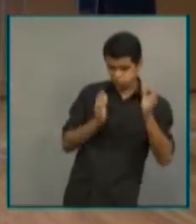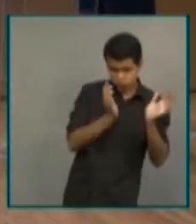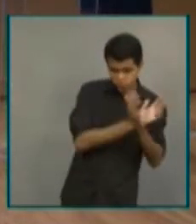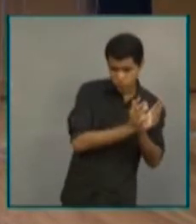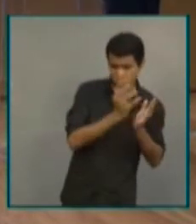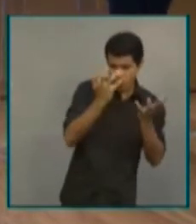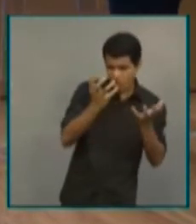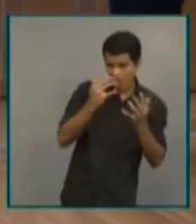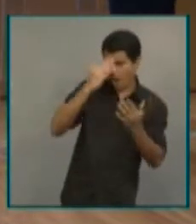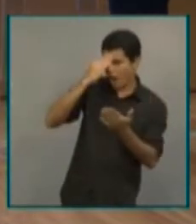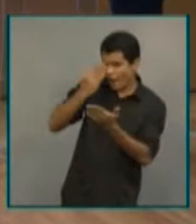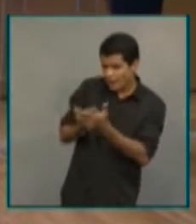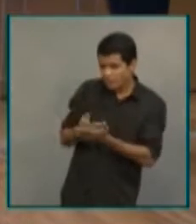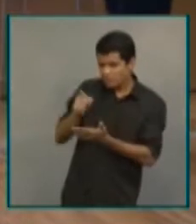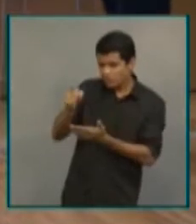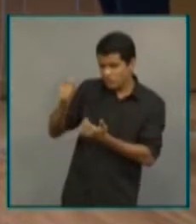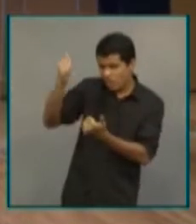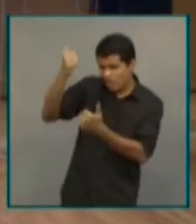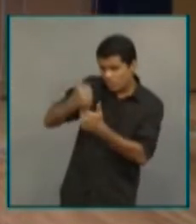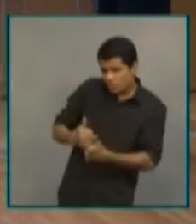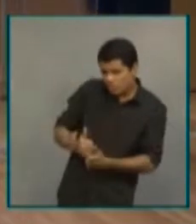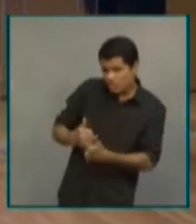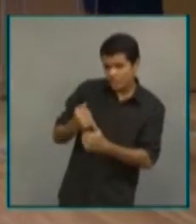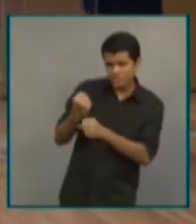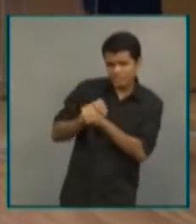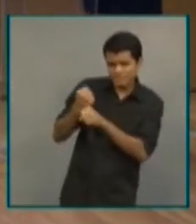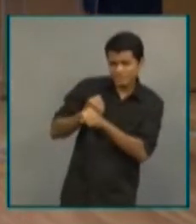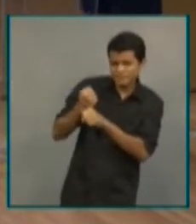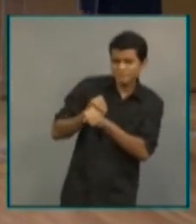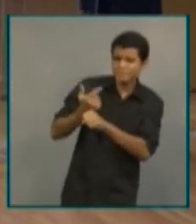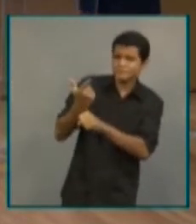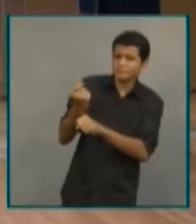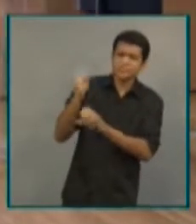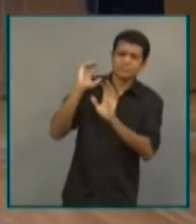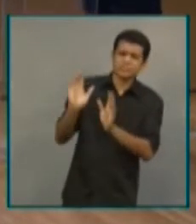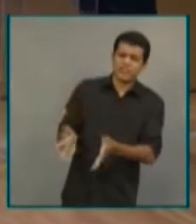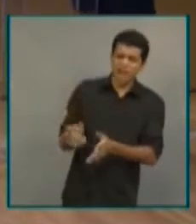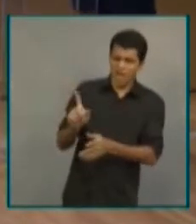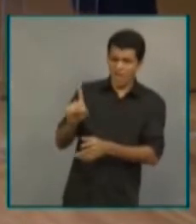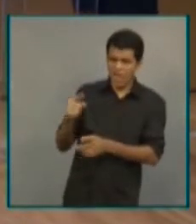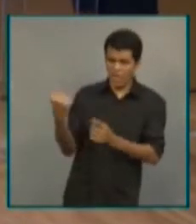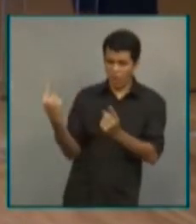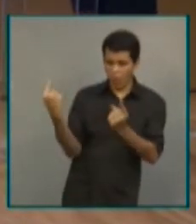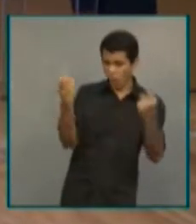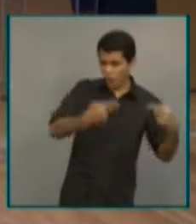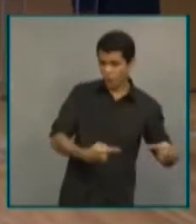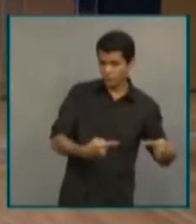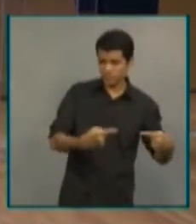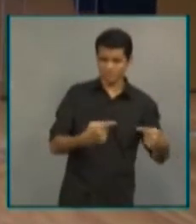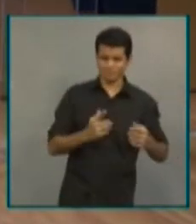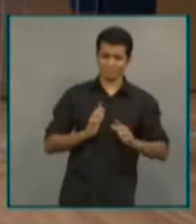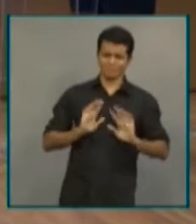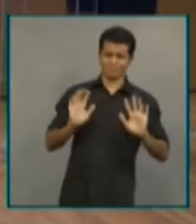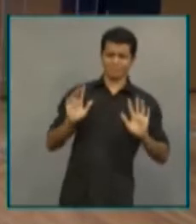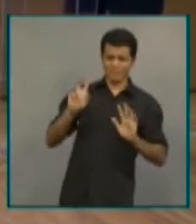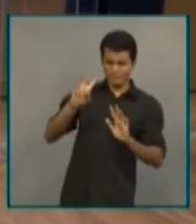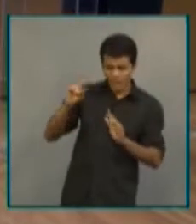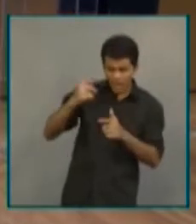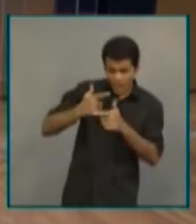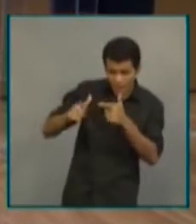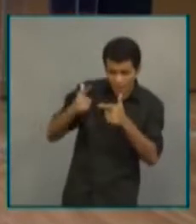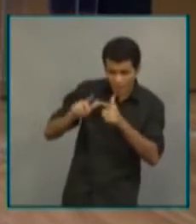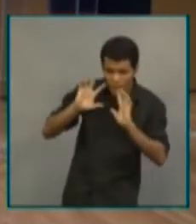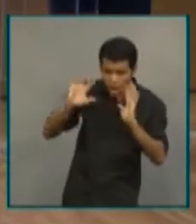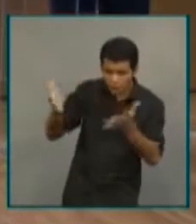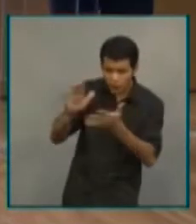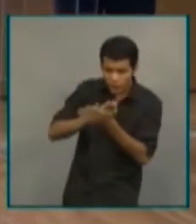vice-presidente, que faz parte dessa gestão há 20 anos, é da oposição e vai resolver os problemas das comissões da OAB? Bom,